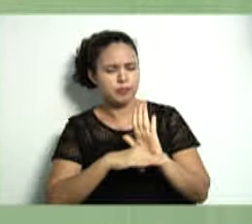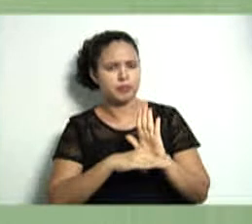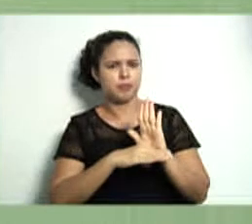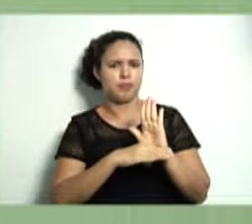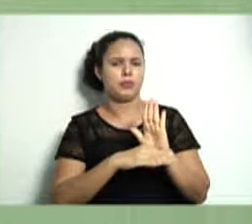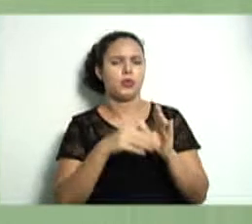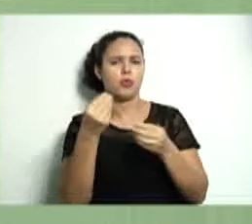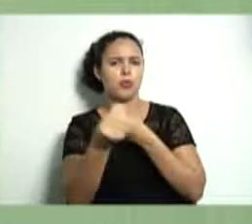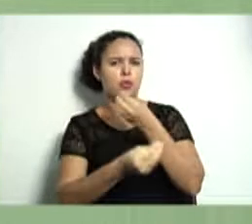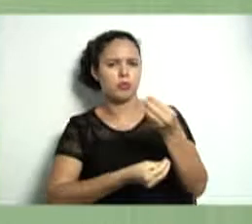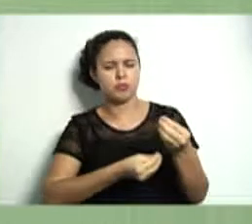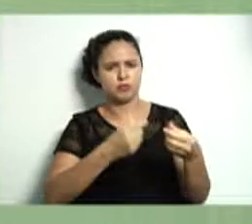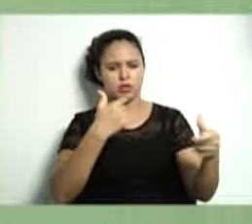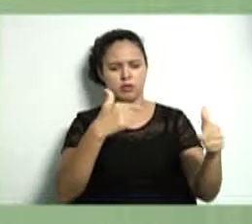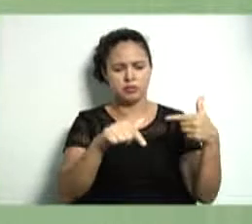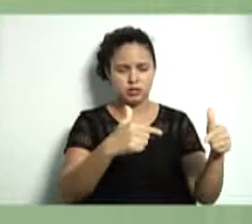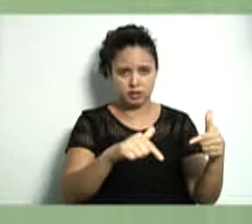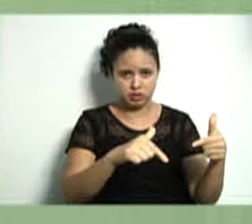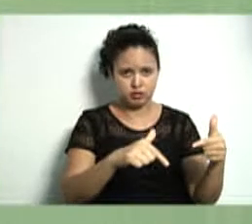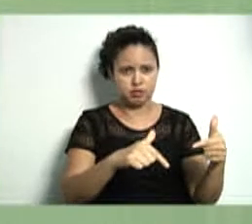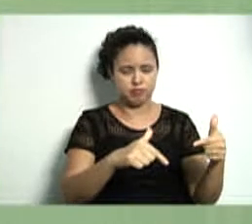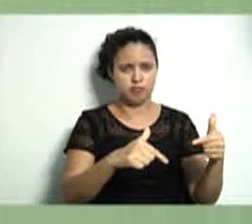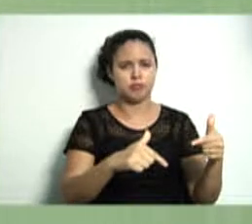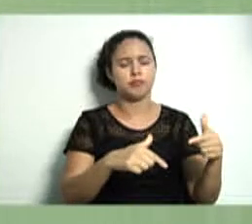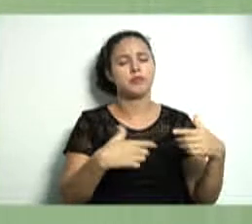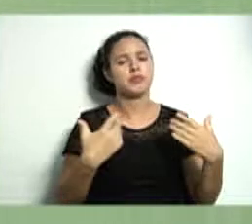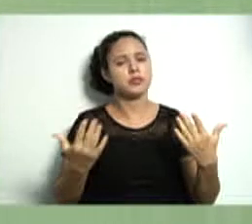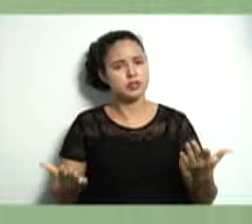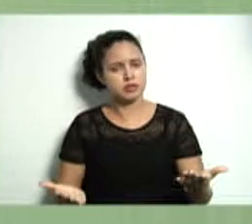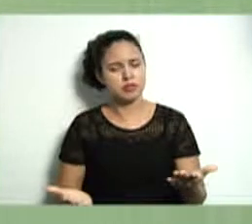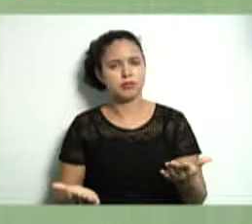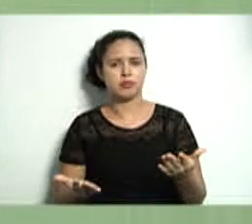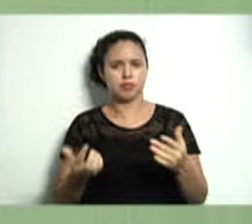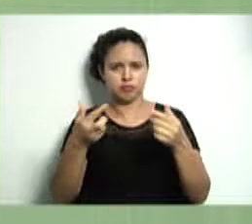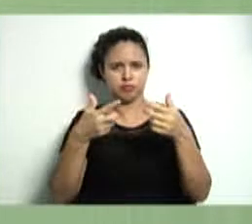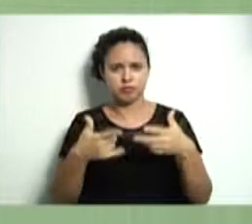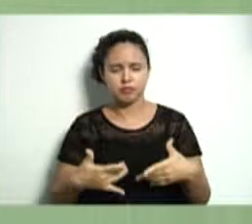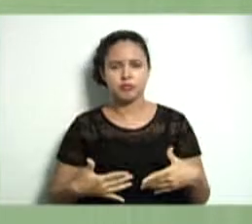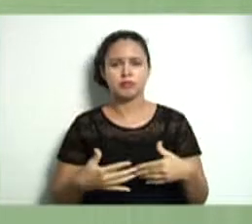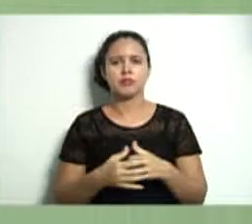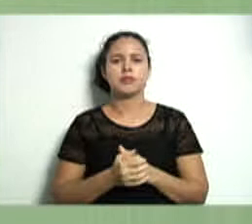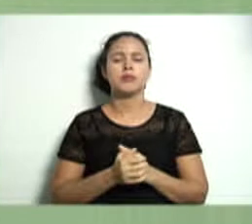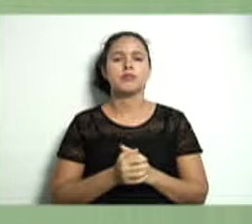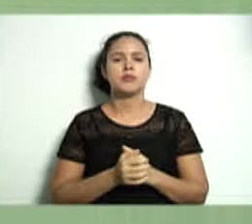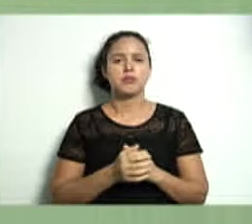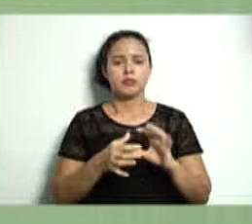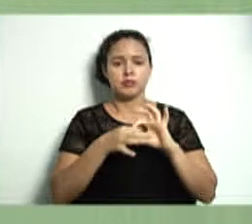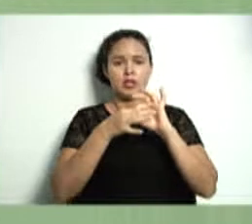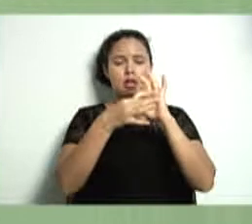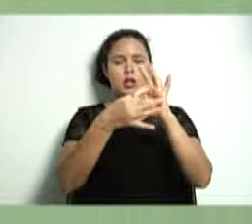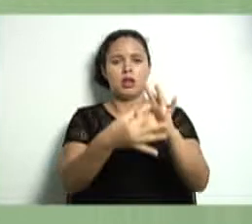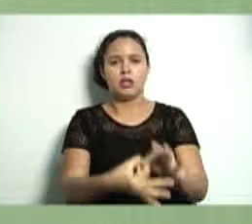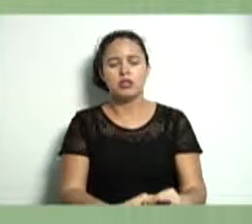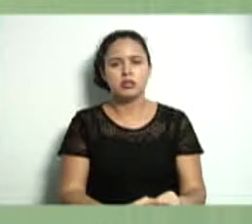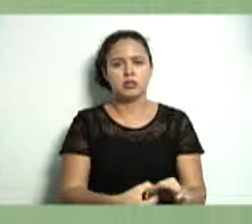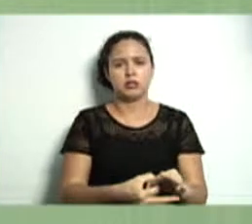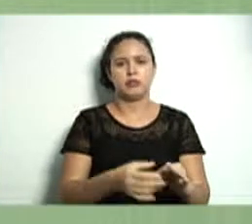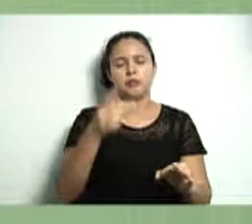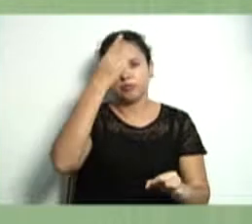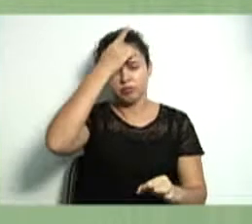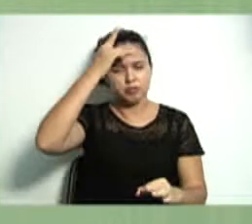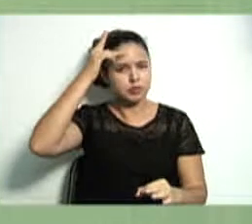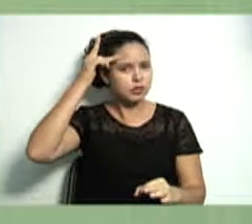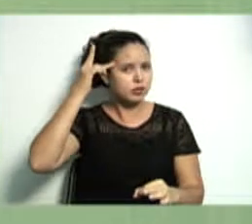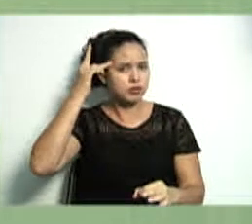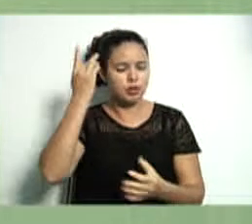de produção. Então, é aquilo que eu estava falando para vocês. A relação entre os homens, a